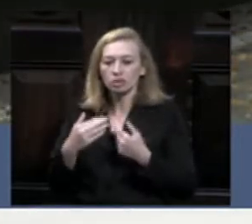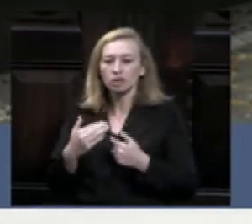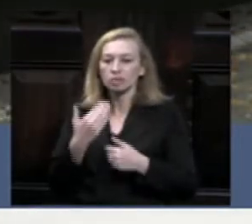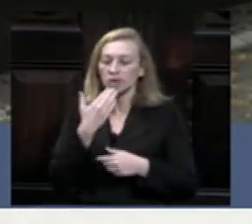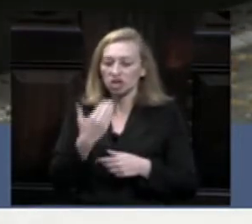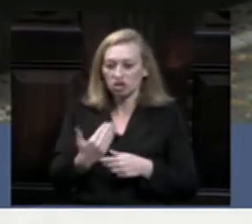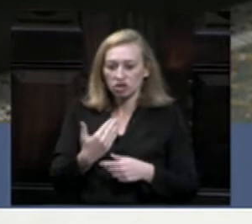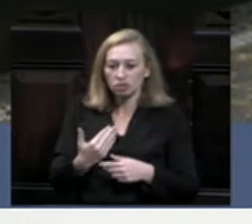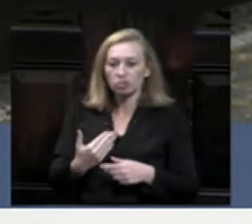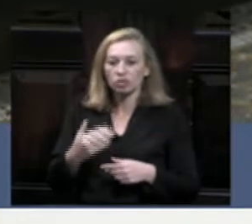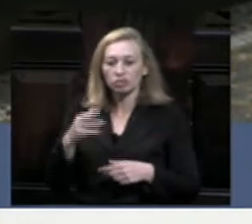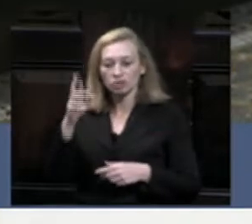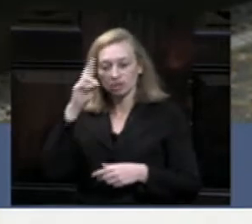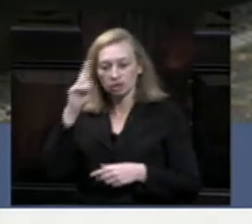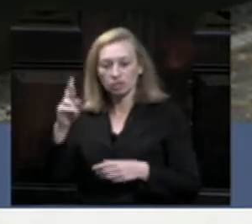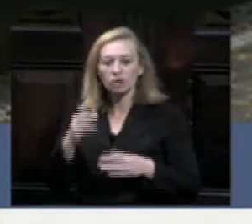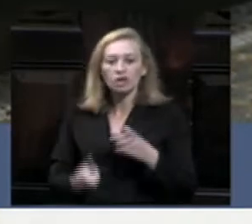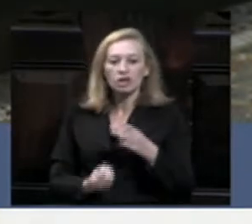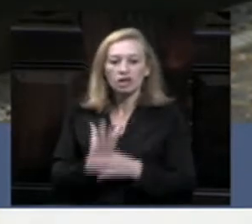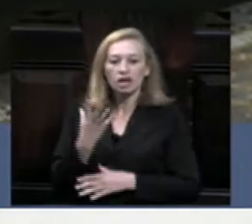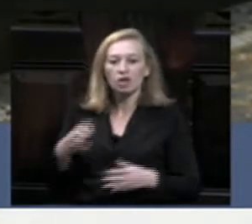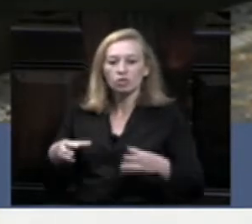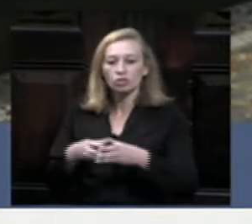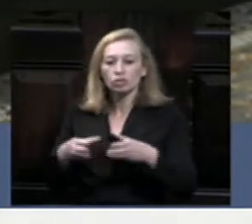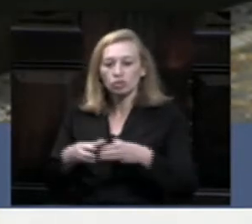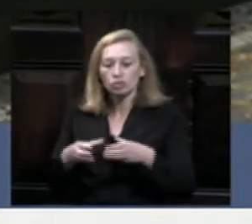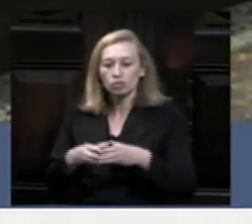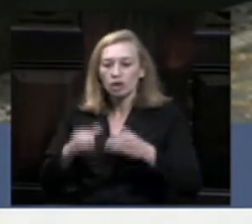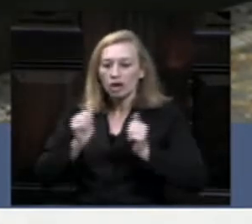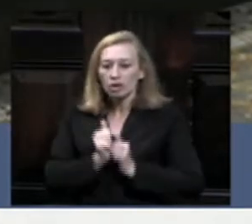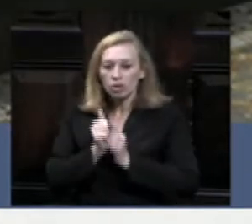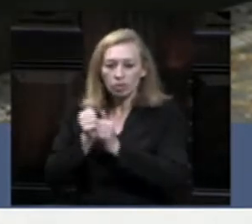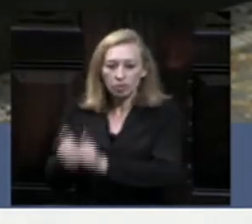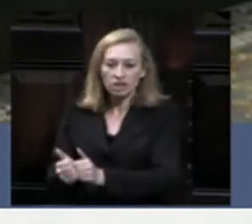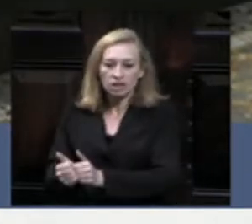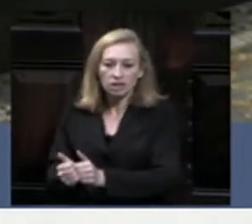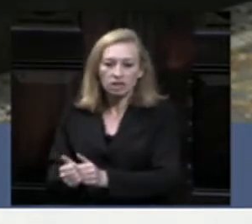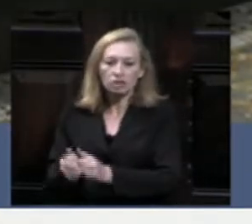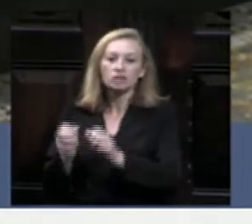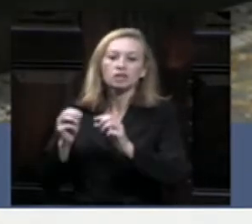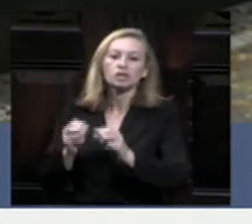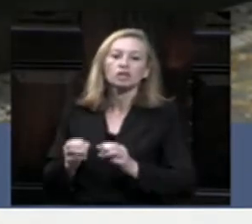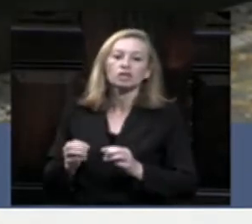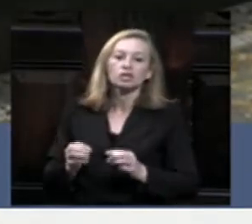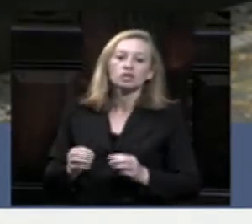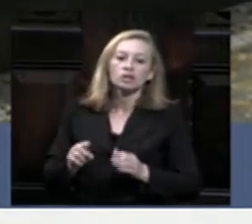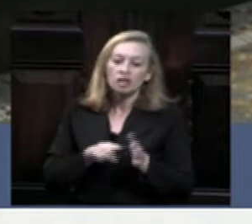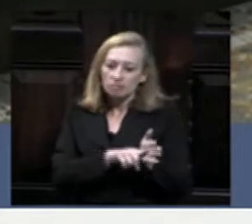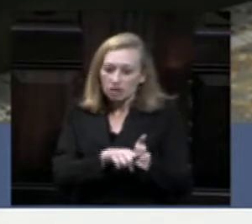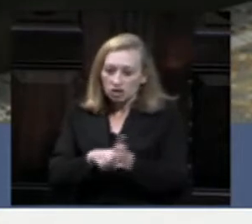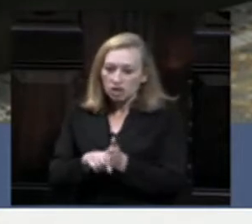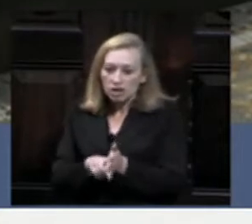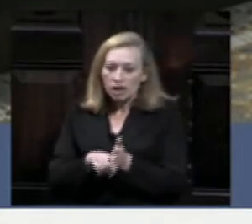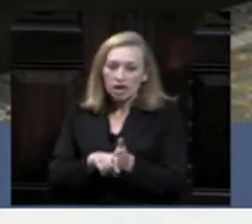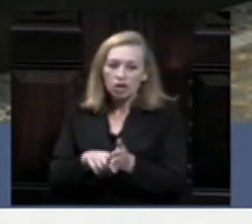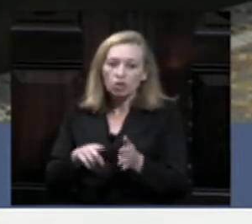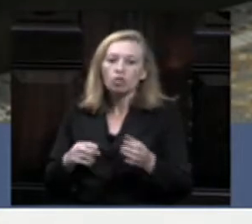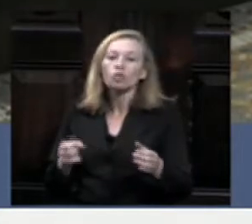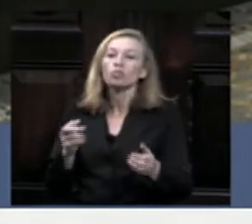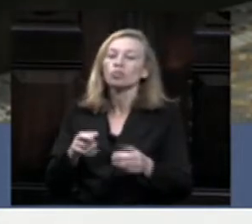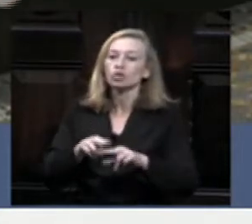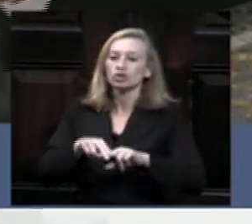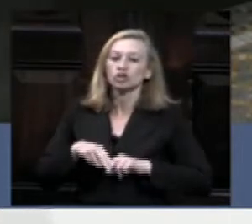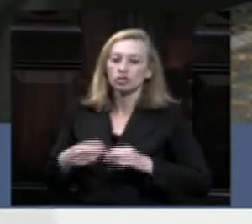de representação destinada a acompanhar as investigações sobre as causas do incêndio do